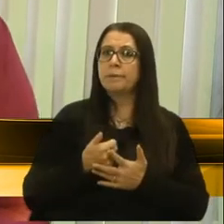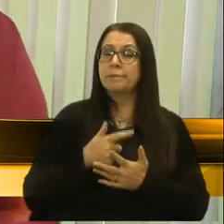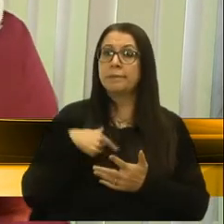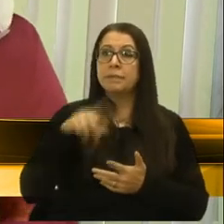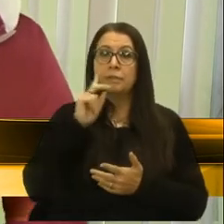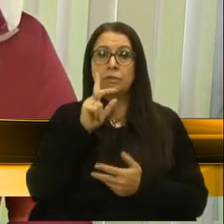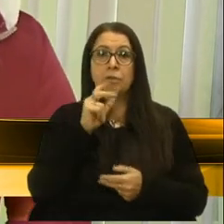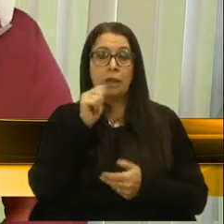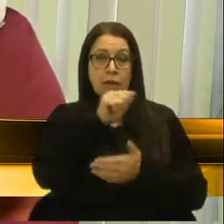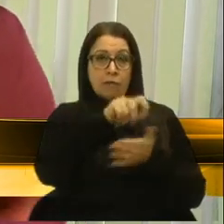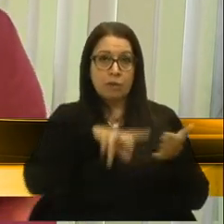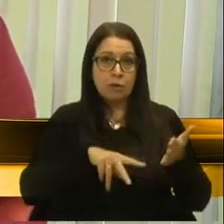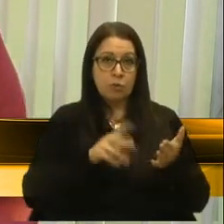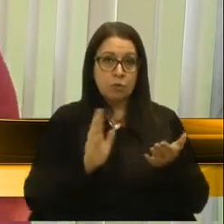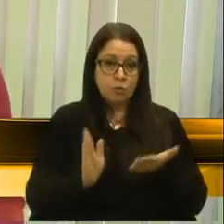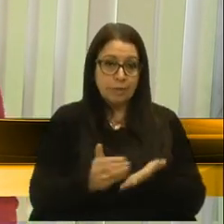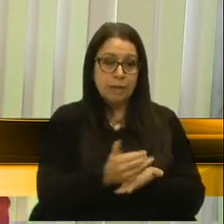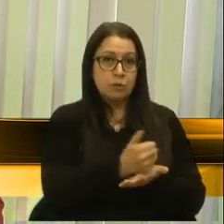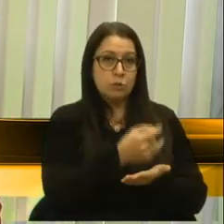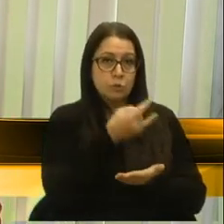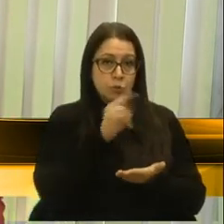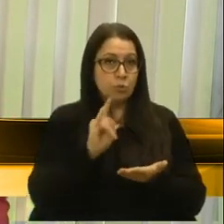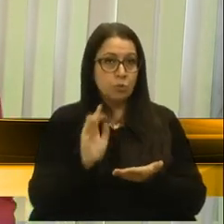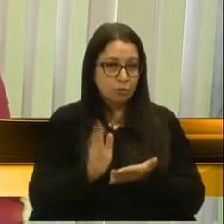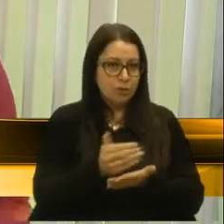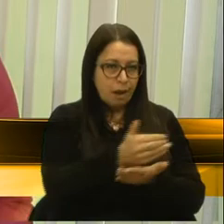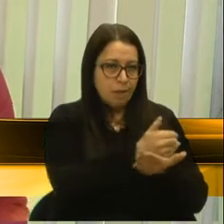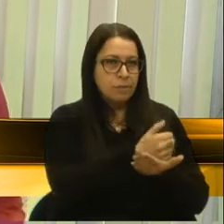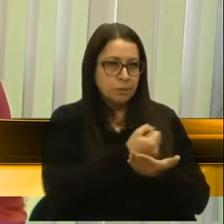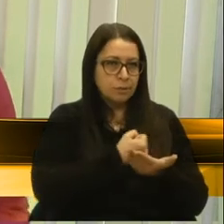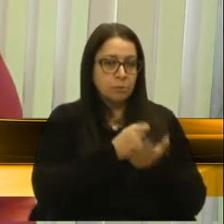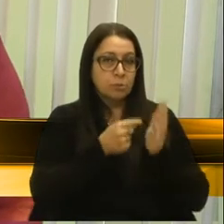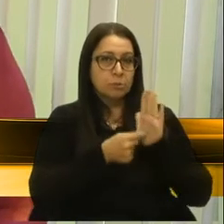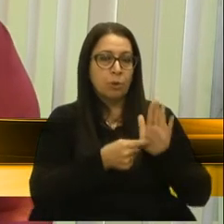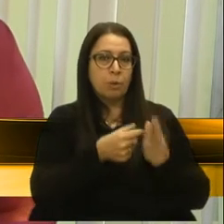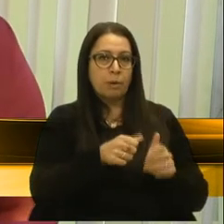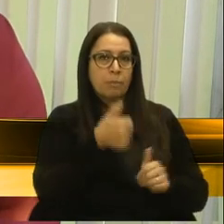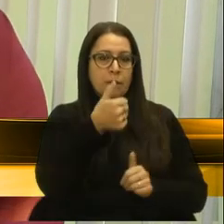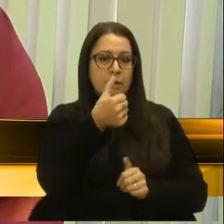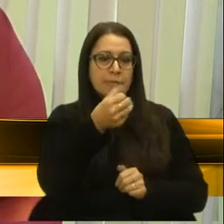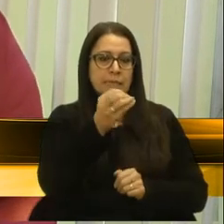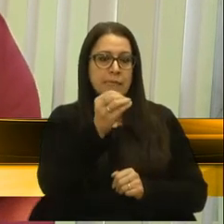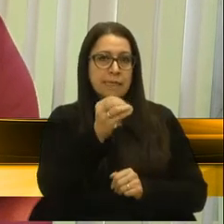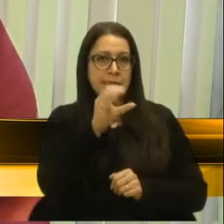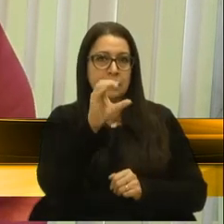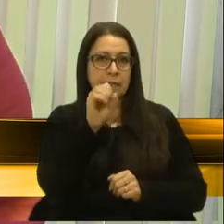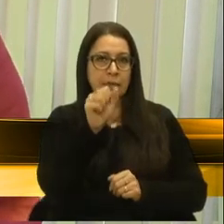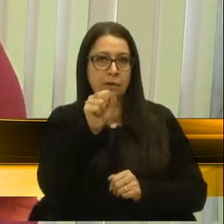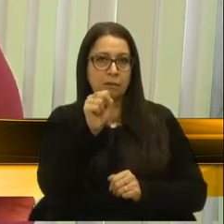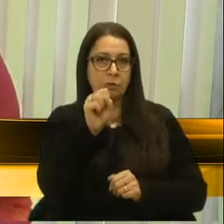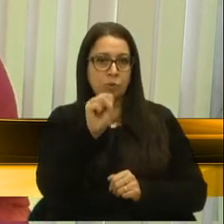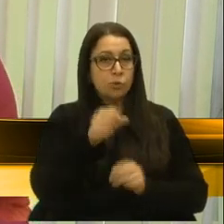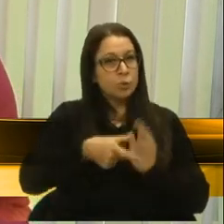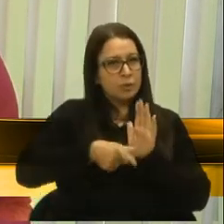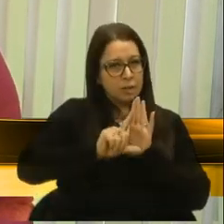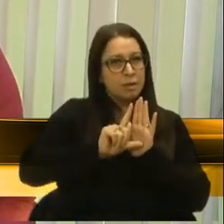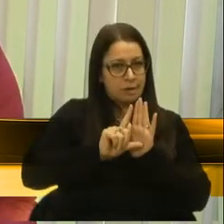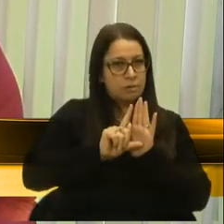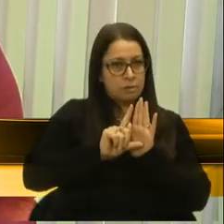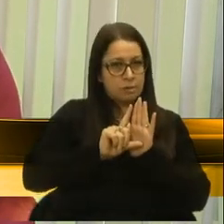gente avaliarmos os últimos dados, os primeiros 60 casos, os 60 casos